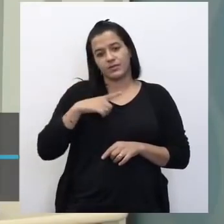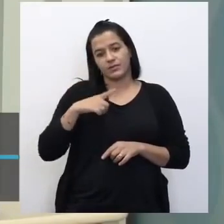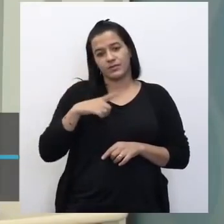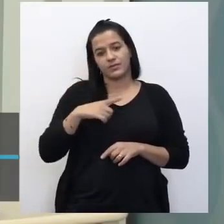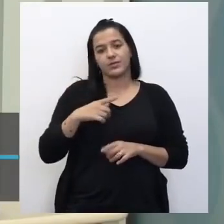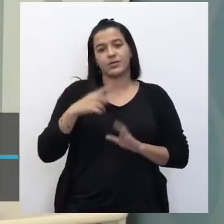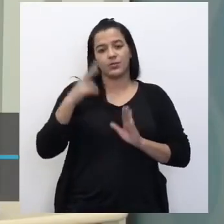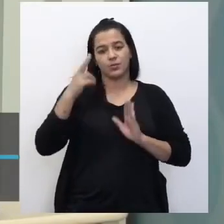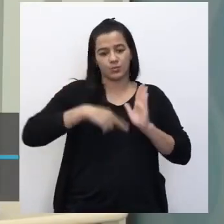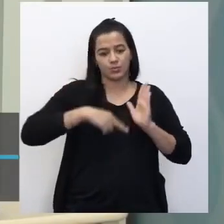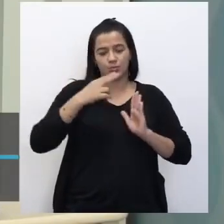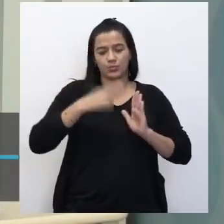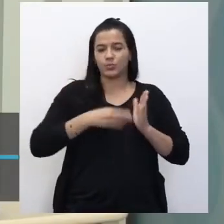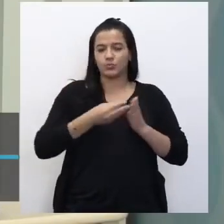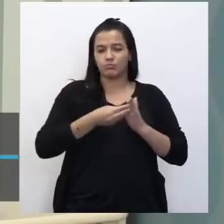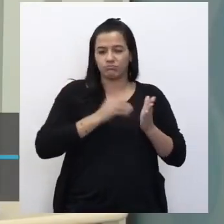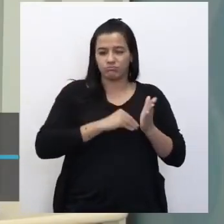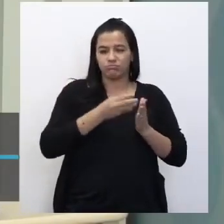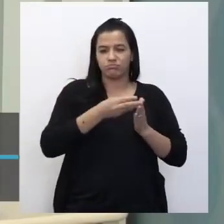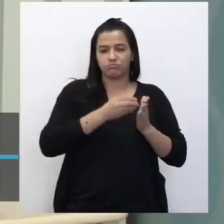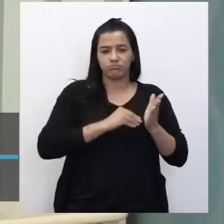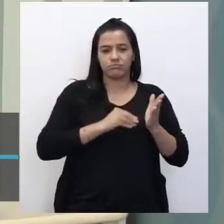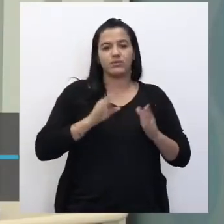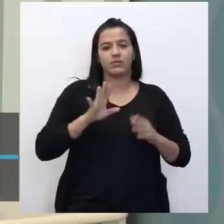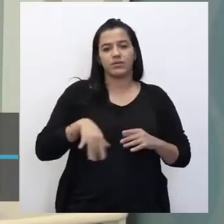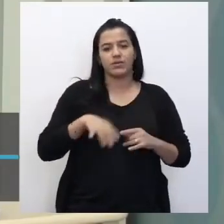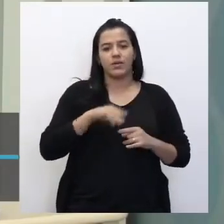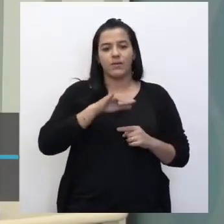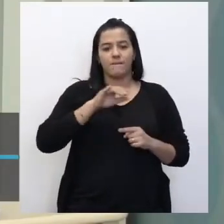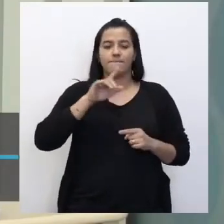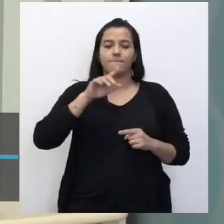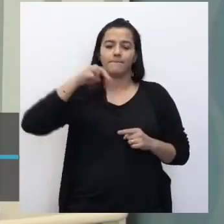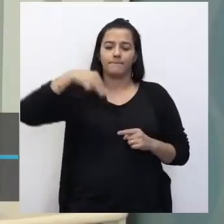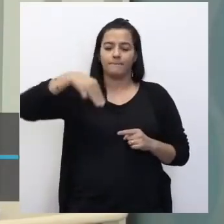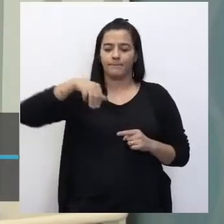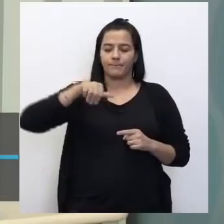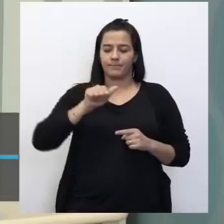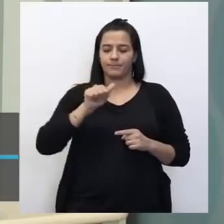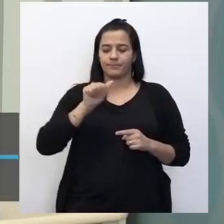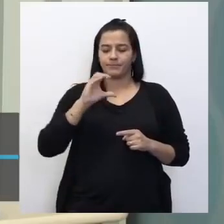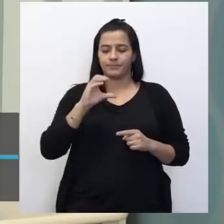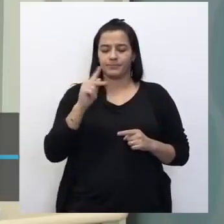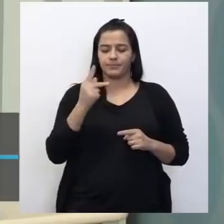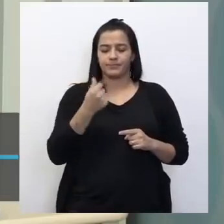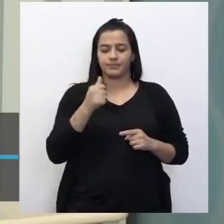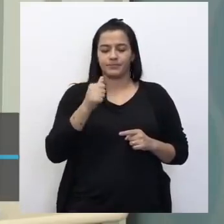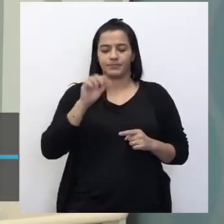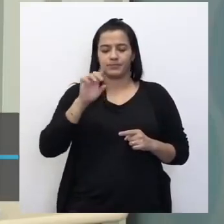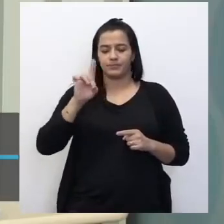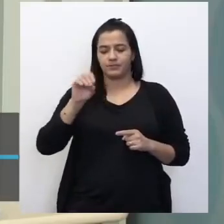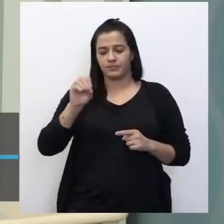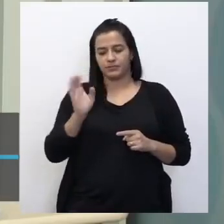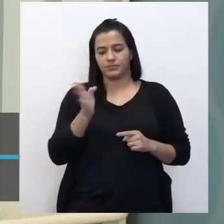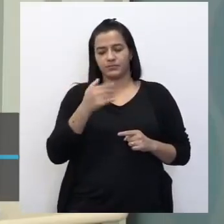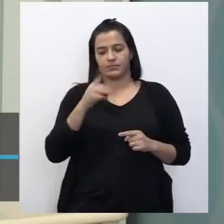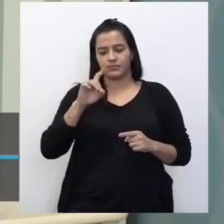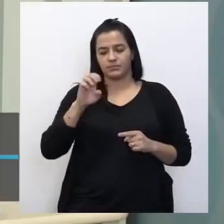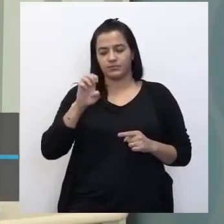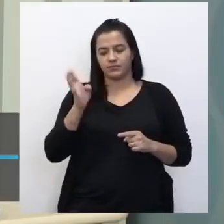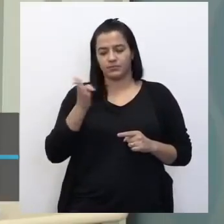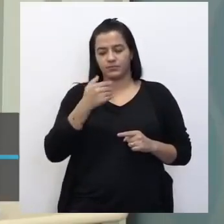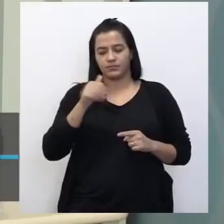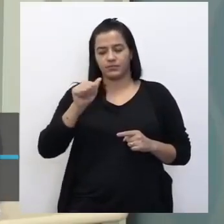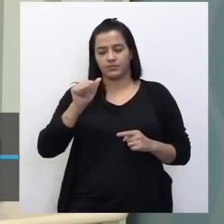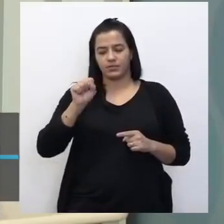grande autor brasileiro, o Machado de Assis, né? Essa obra ela foi escrita, publicada em folhetim, como